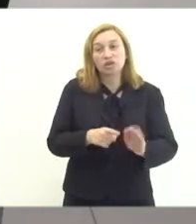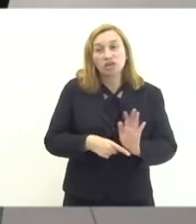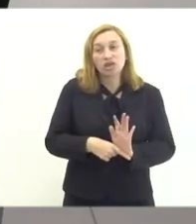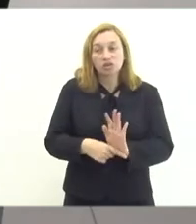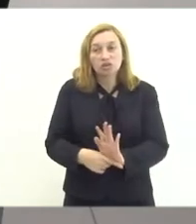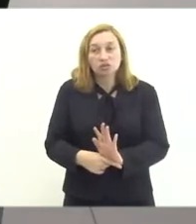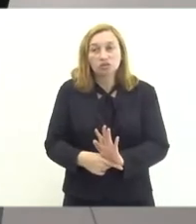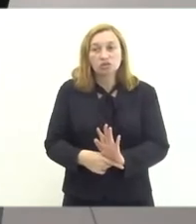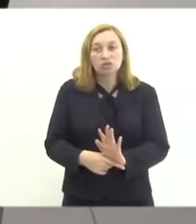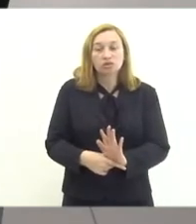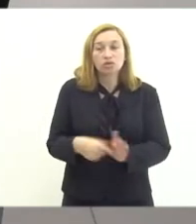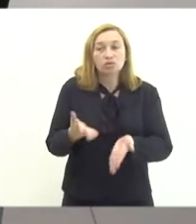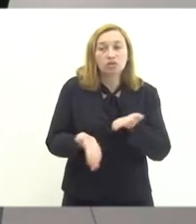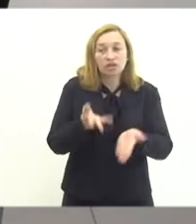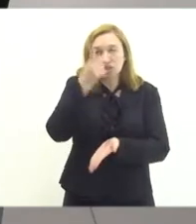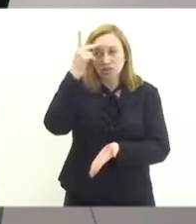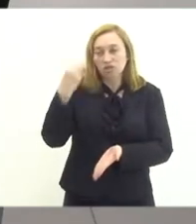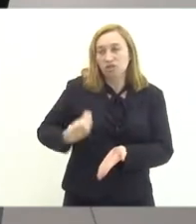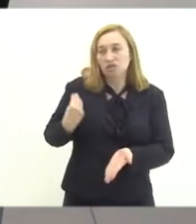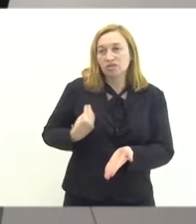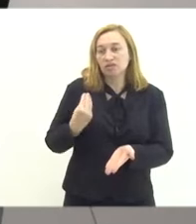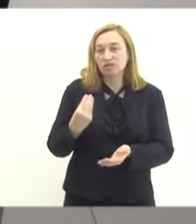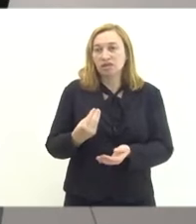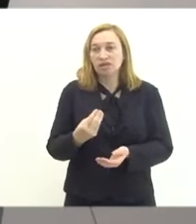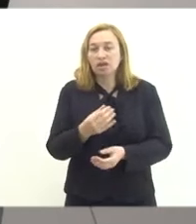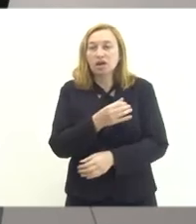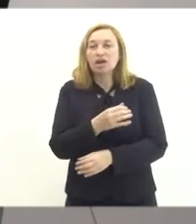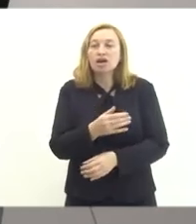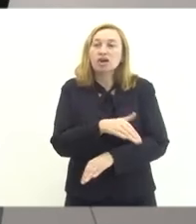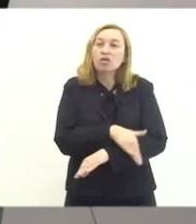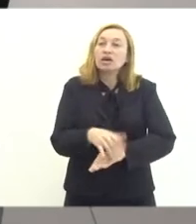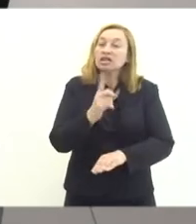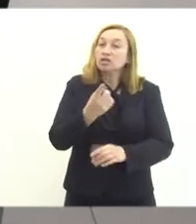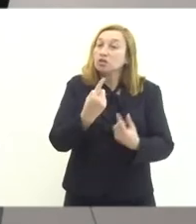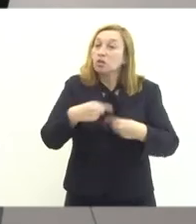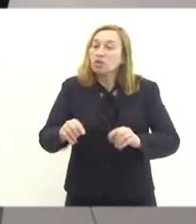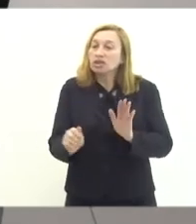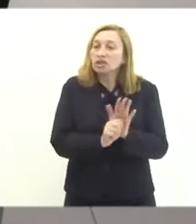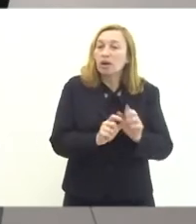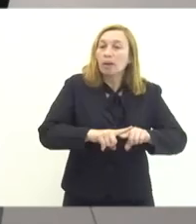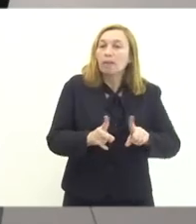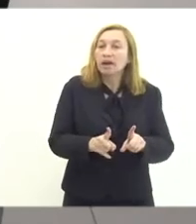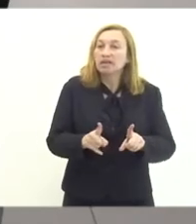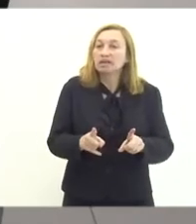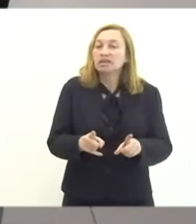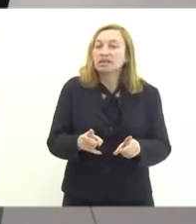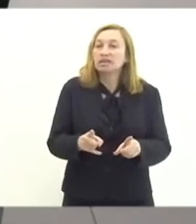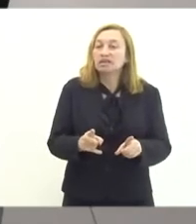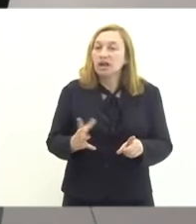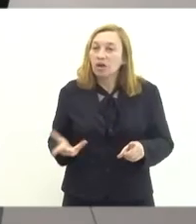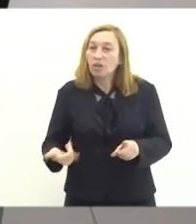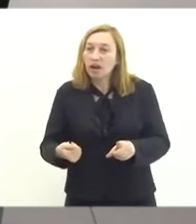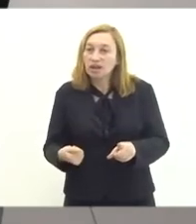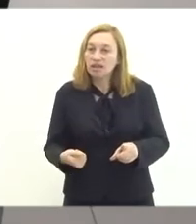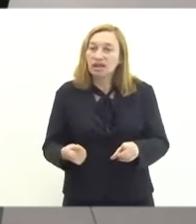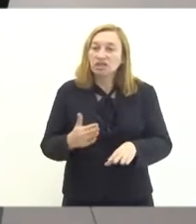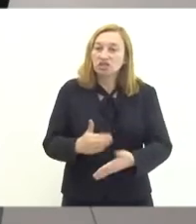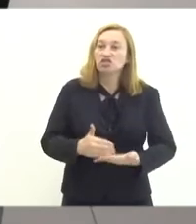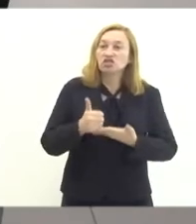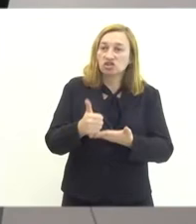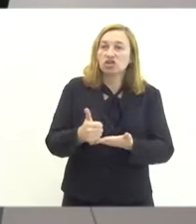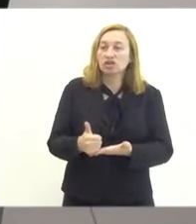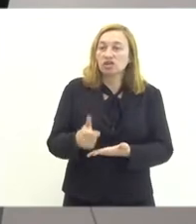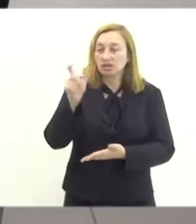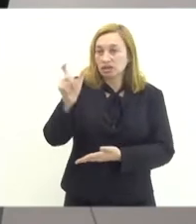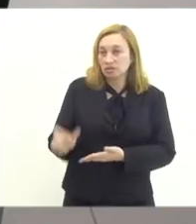cuidado população em situação de rua e não do combate efetivamente as drogas mas dá um mínimo de qualidade digna